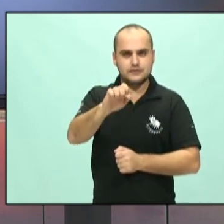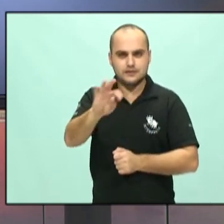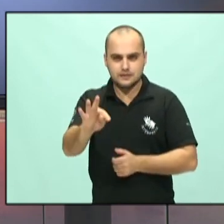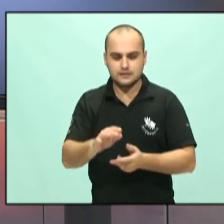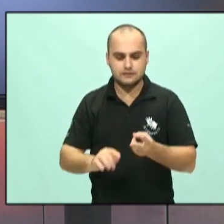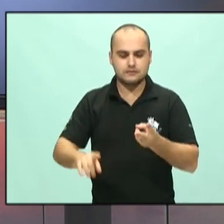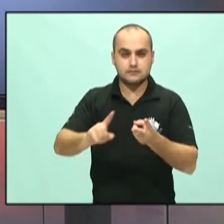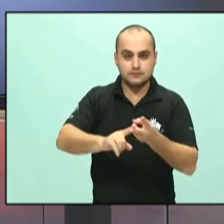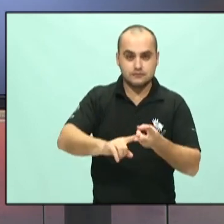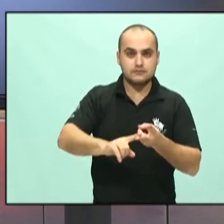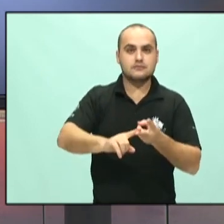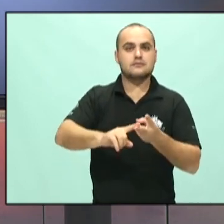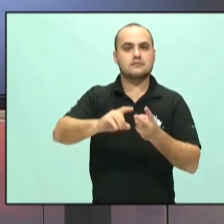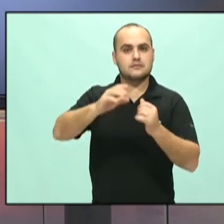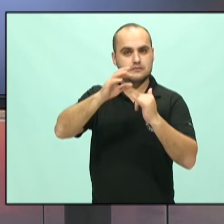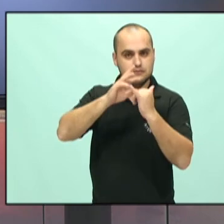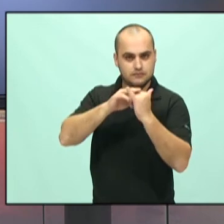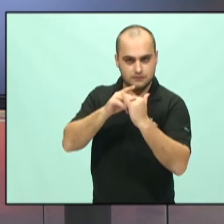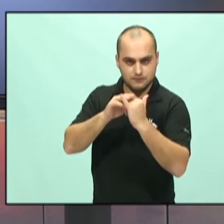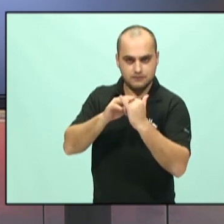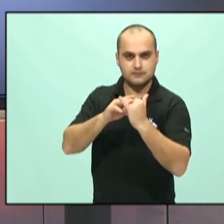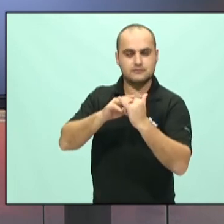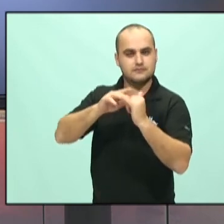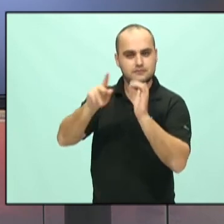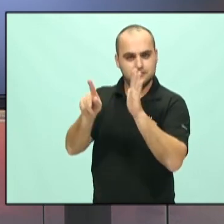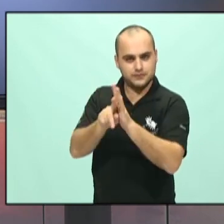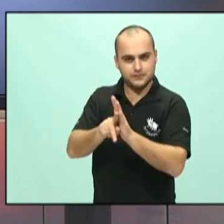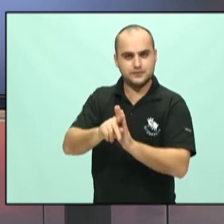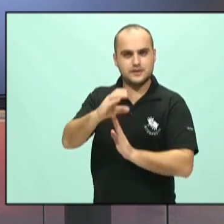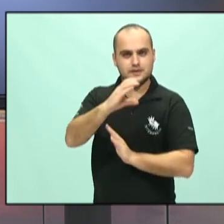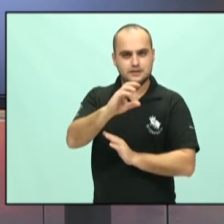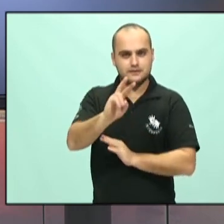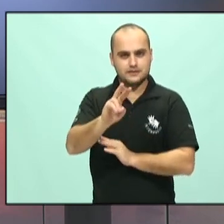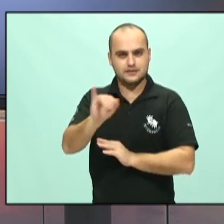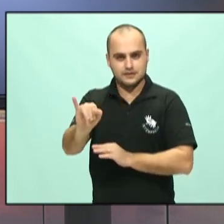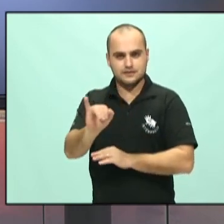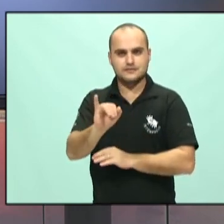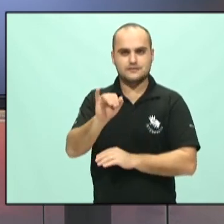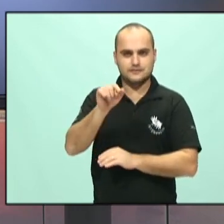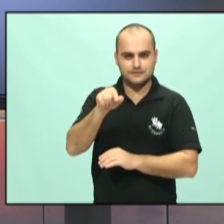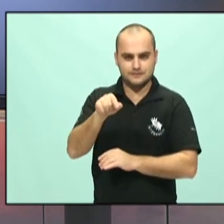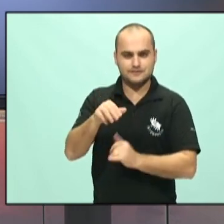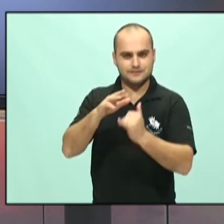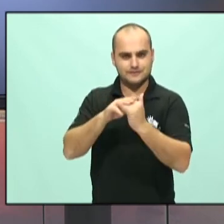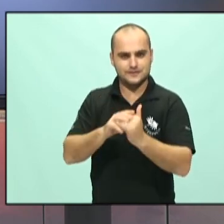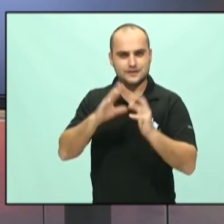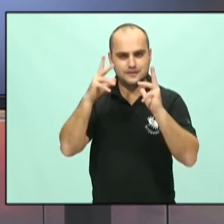pelo canal da Câmara de Vereadores de Itajaí no YouTube.